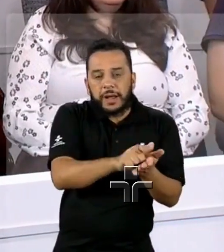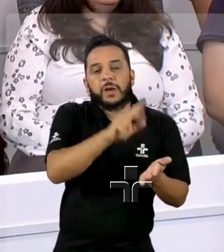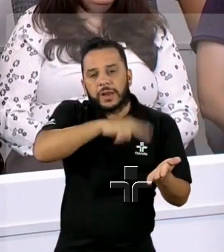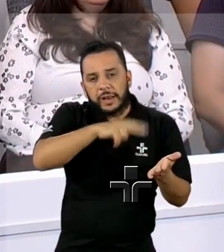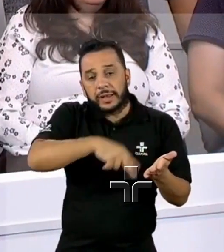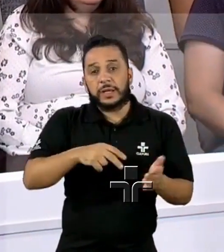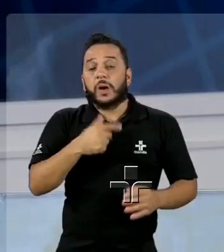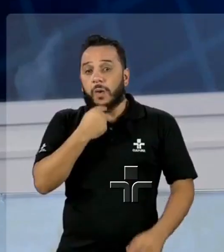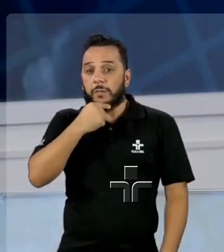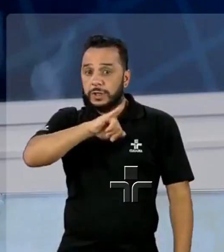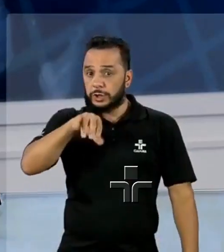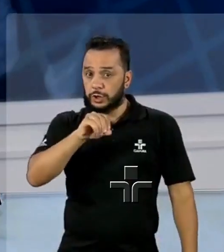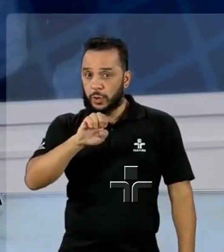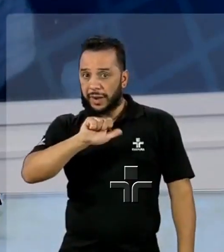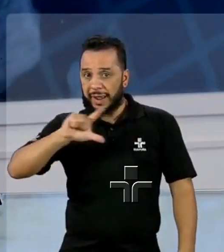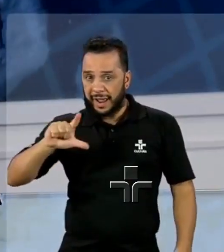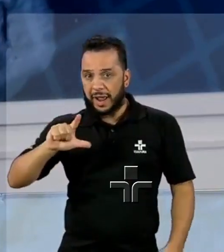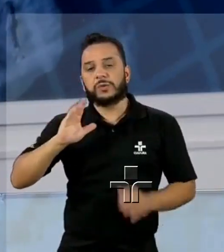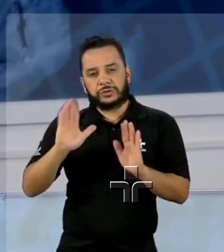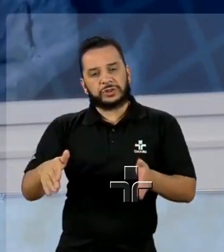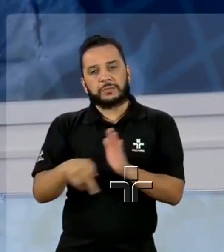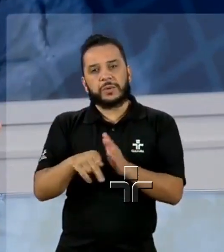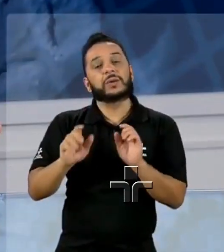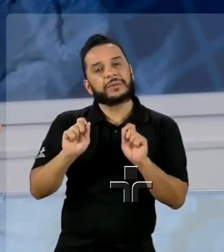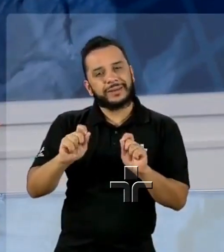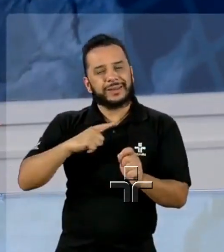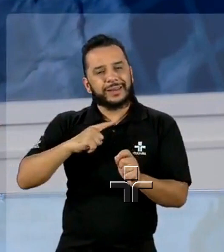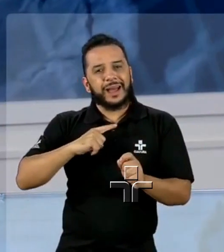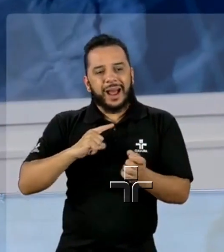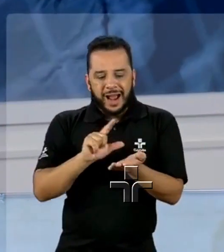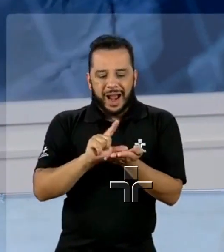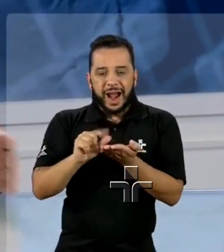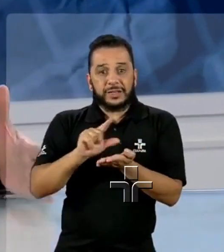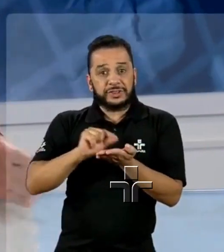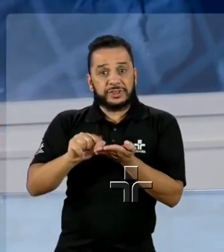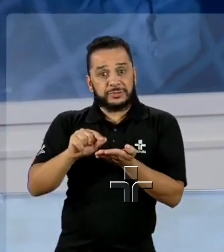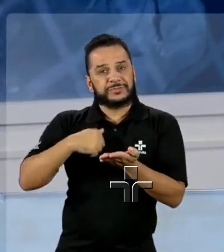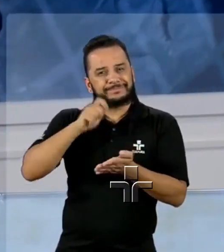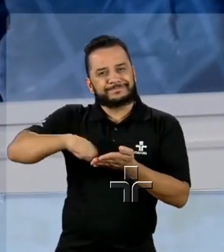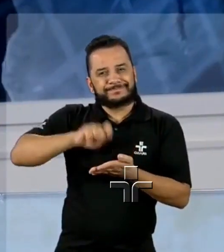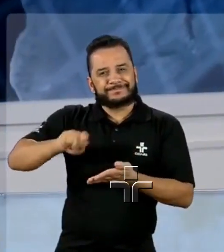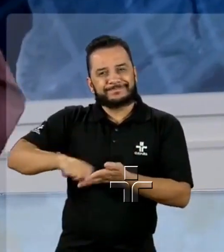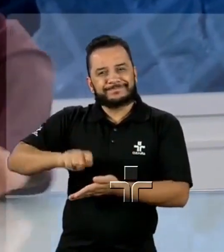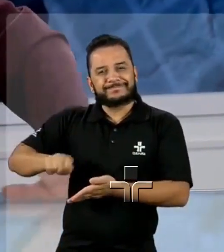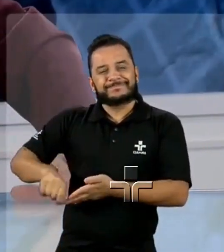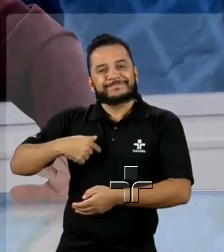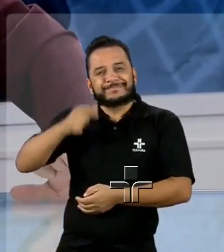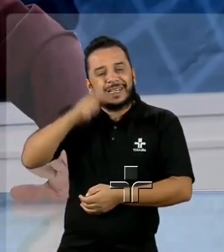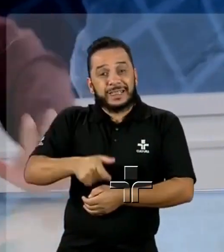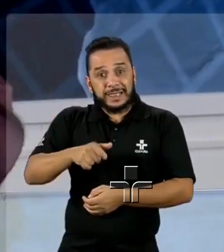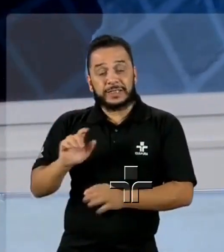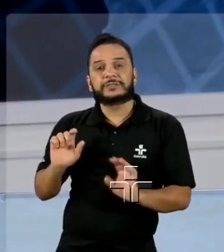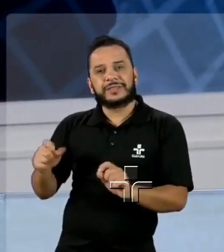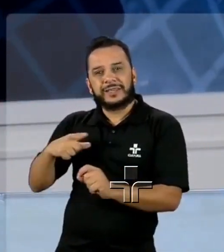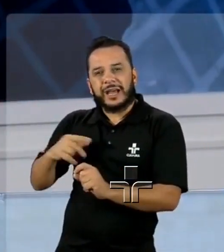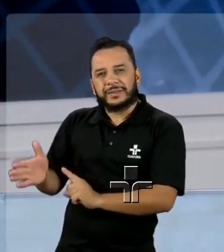Pinheiro da Fonseca, ele escreve um artigo interessantíssimo, mostrando como quando ele ficou uma semana sem acesso às mídias